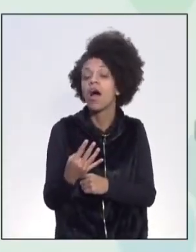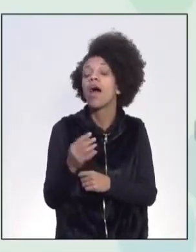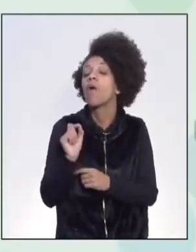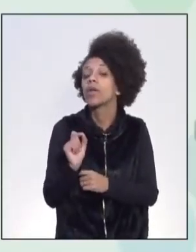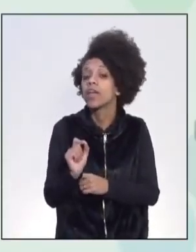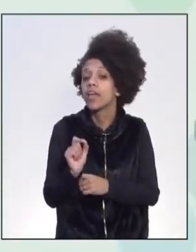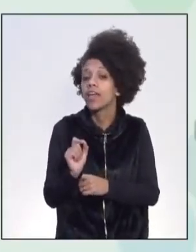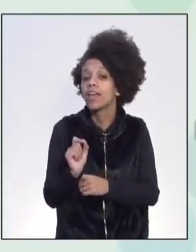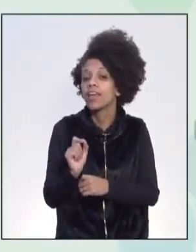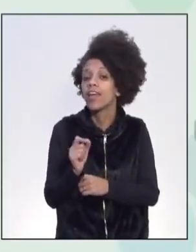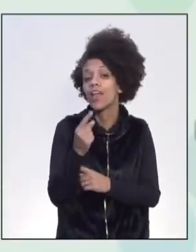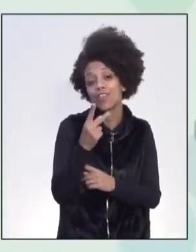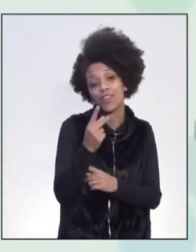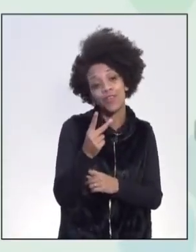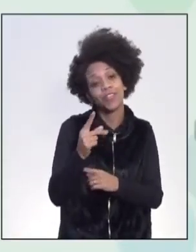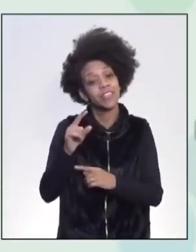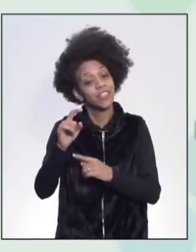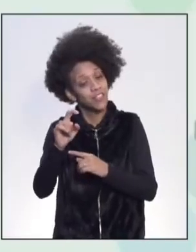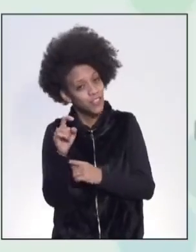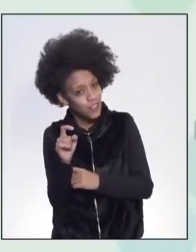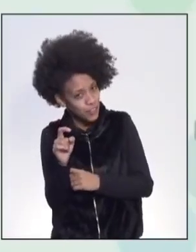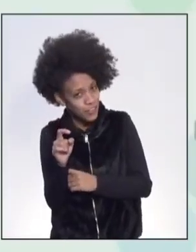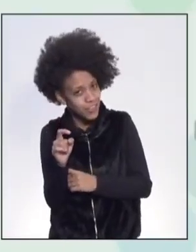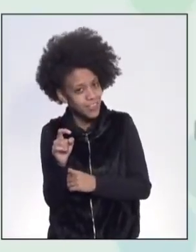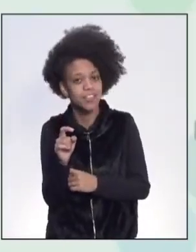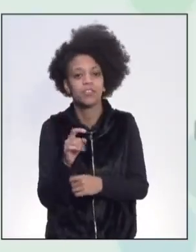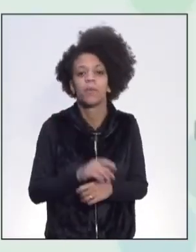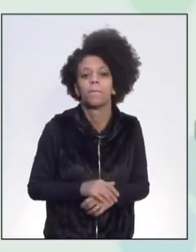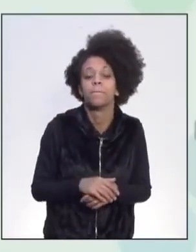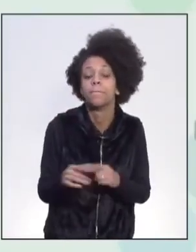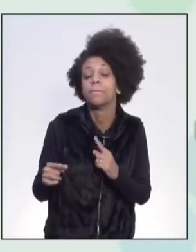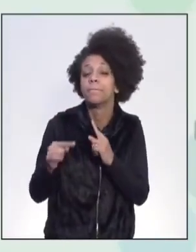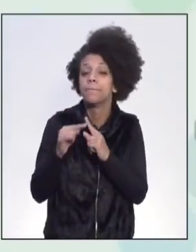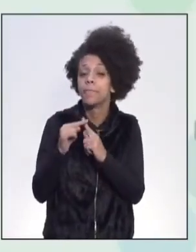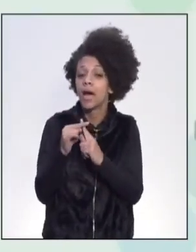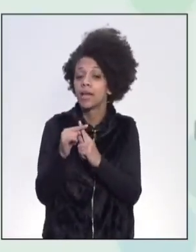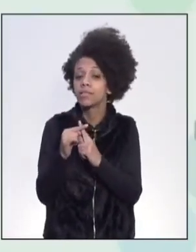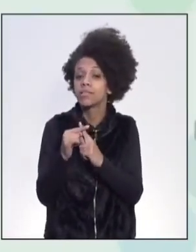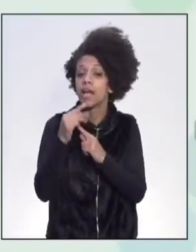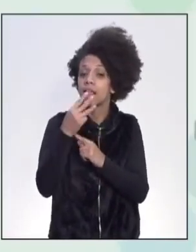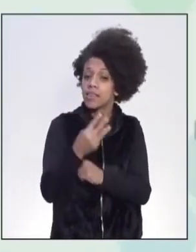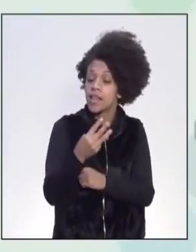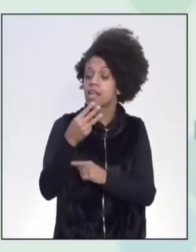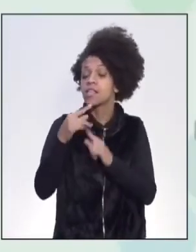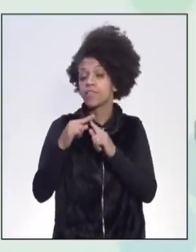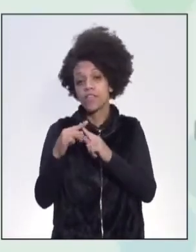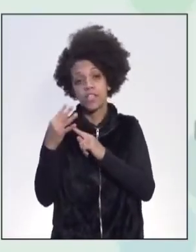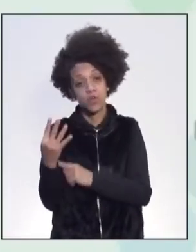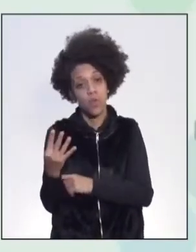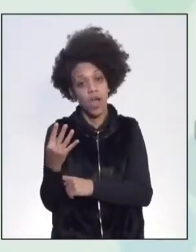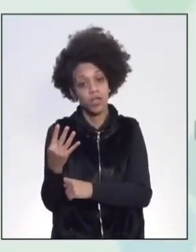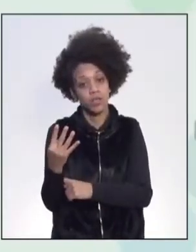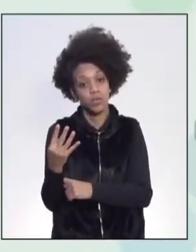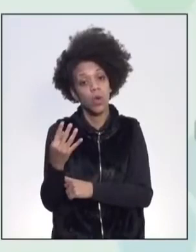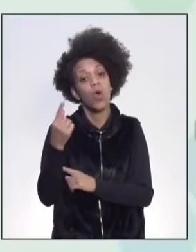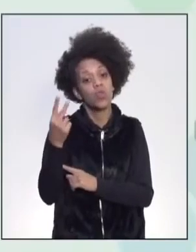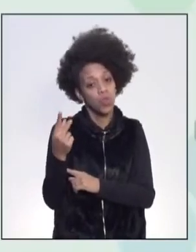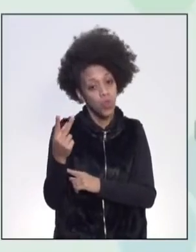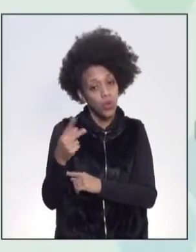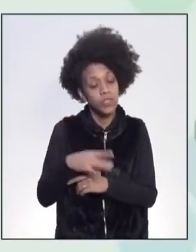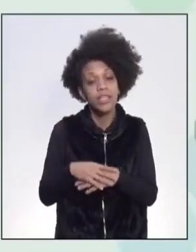4, 12. E o x fica do lado enfeitando. Mais 3 vezes 4,